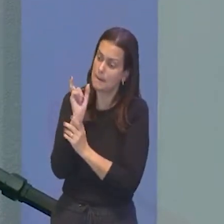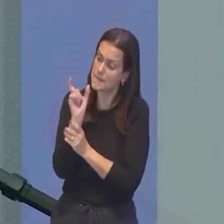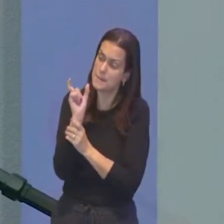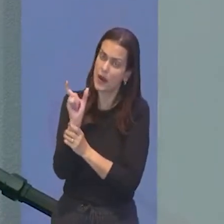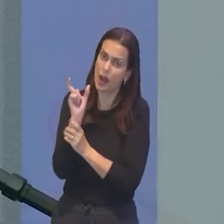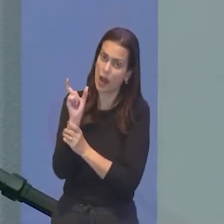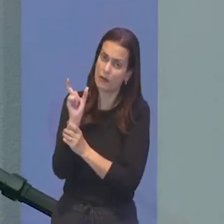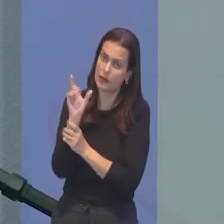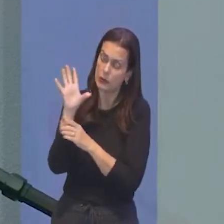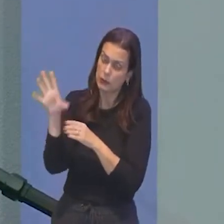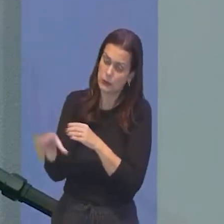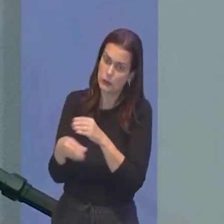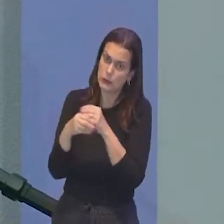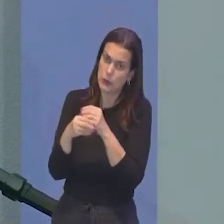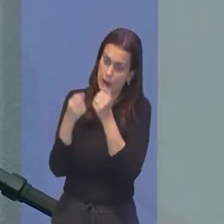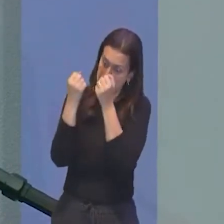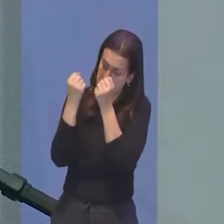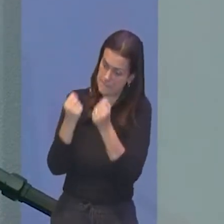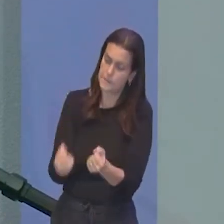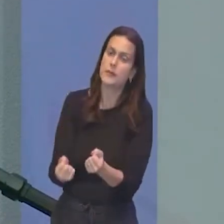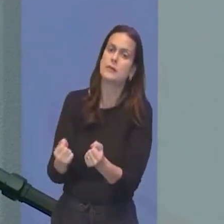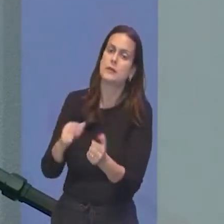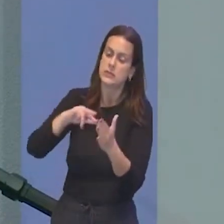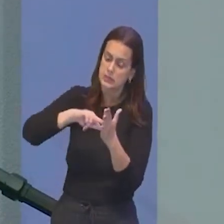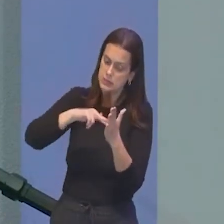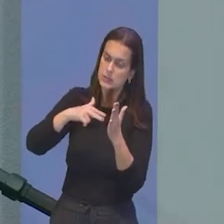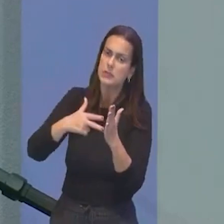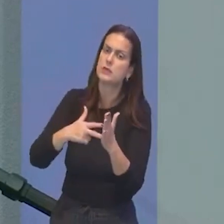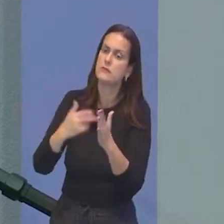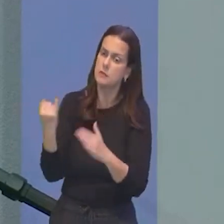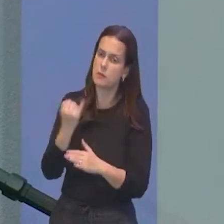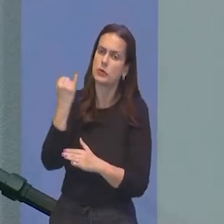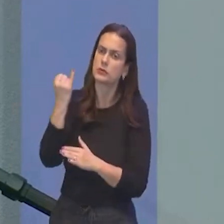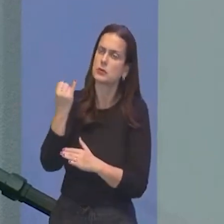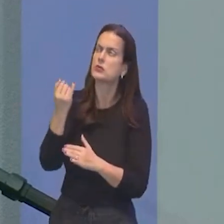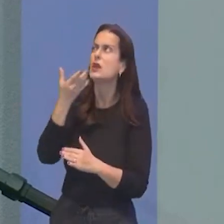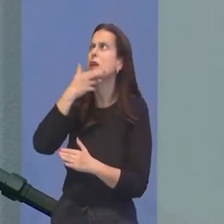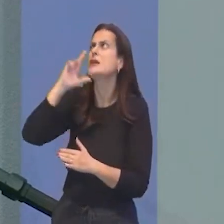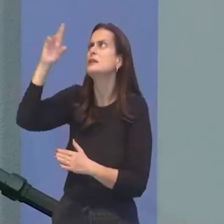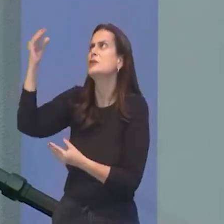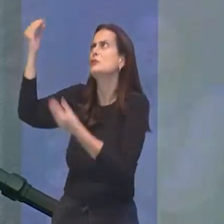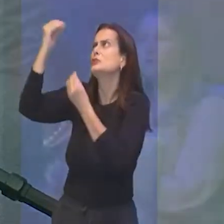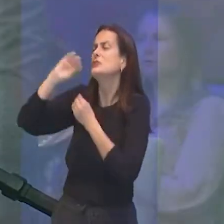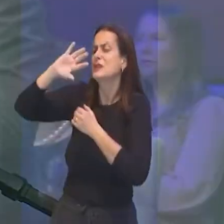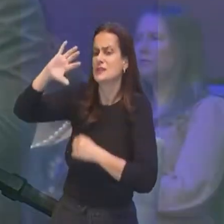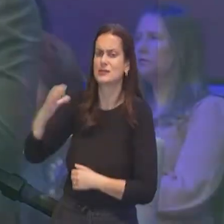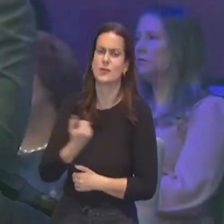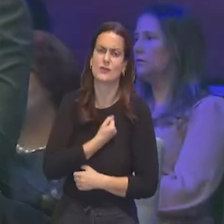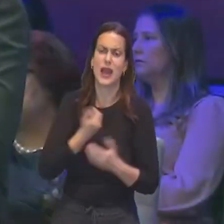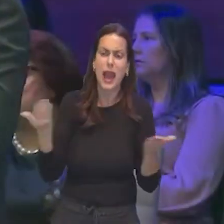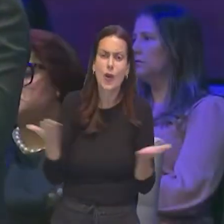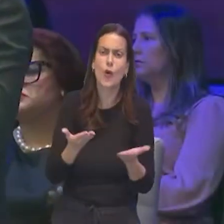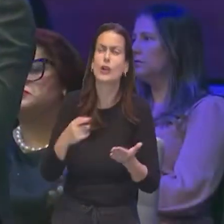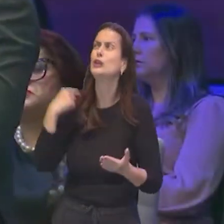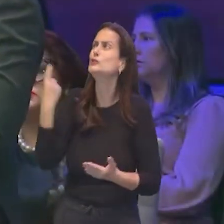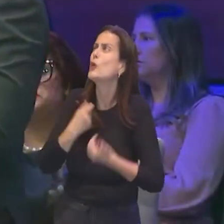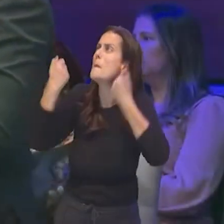que traz este peso, esta significação. Salva-nos, Senhor, agora. Nós precisamos do